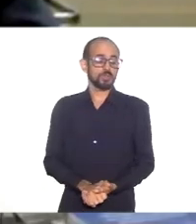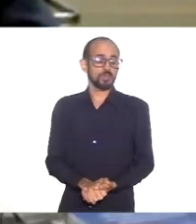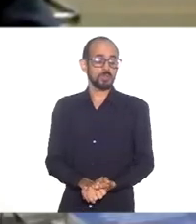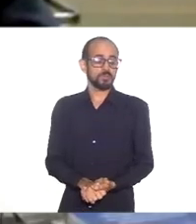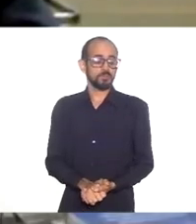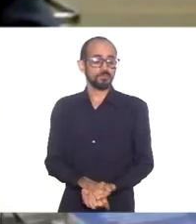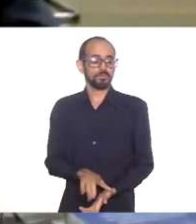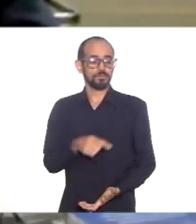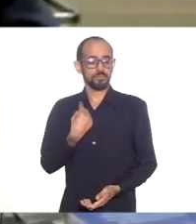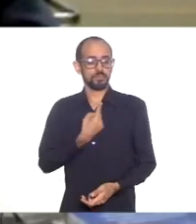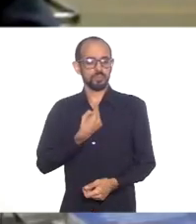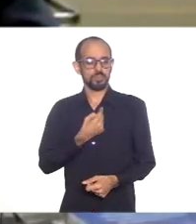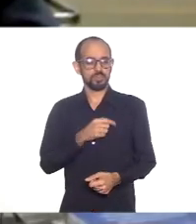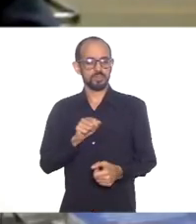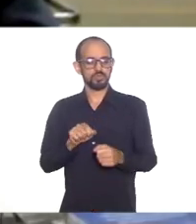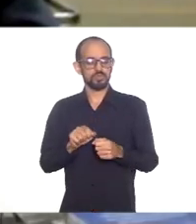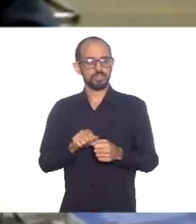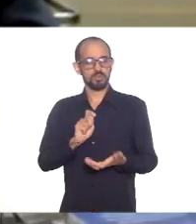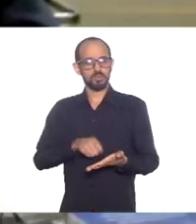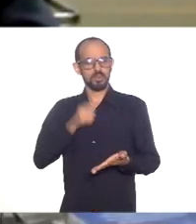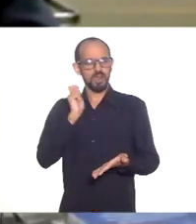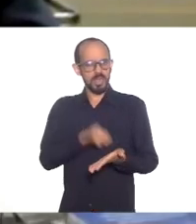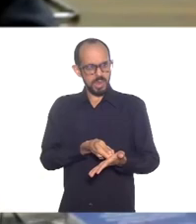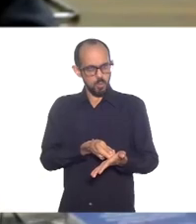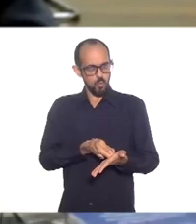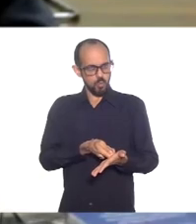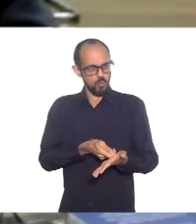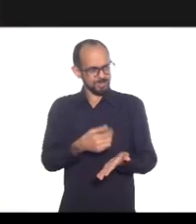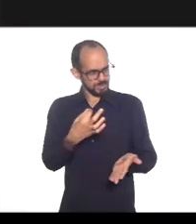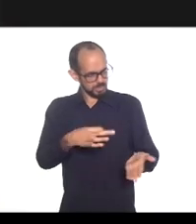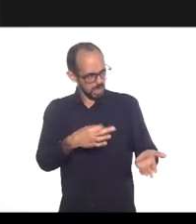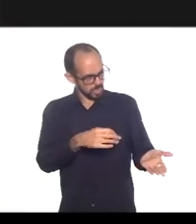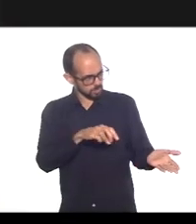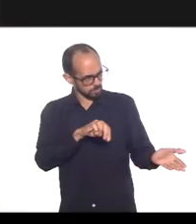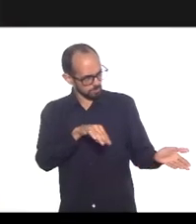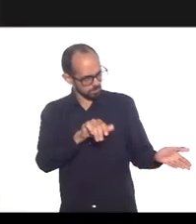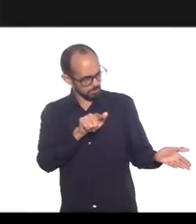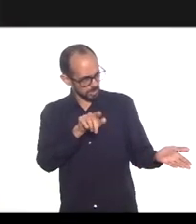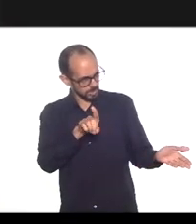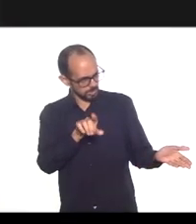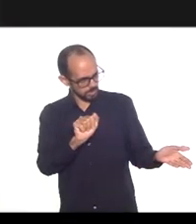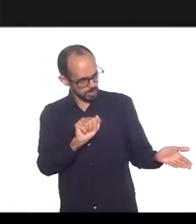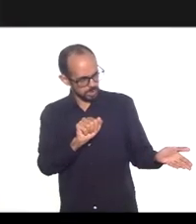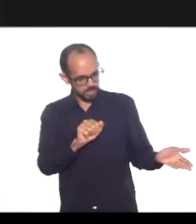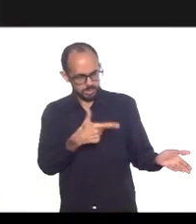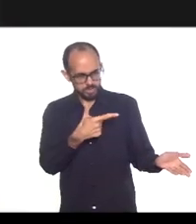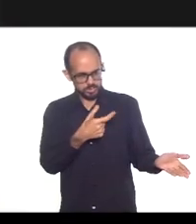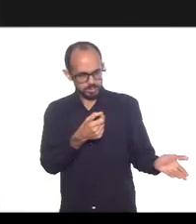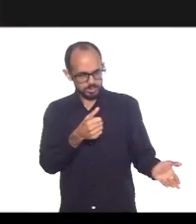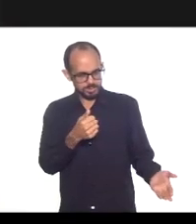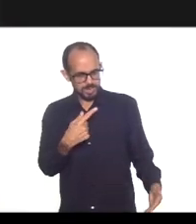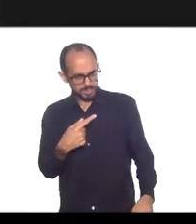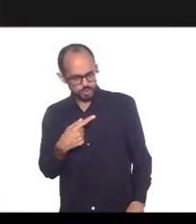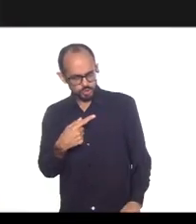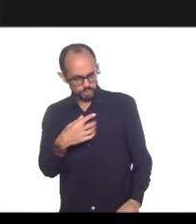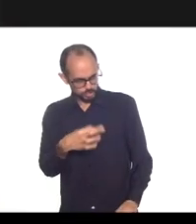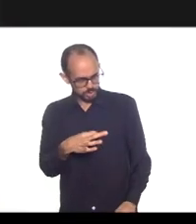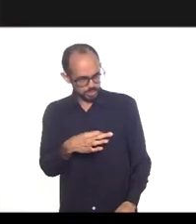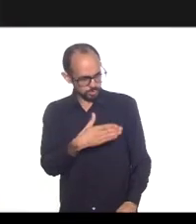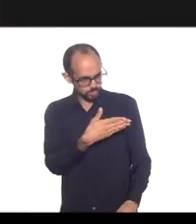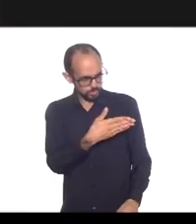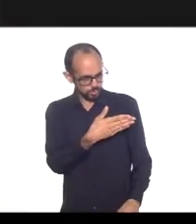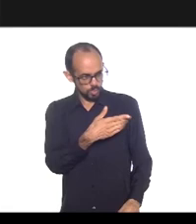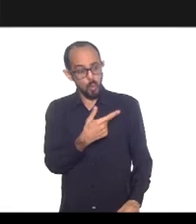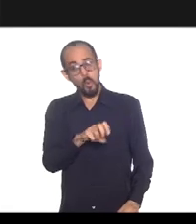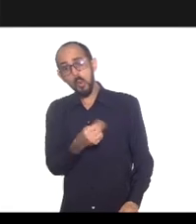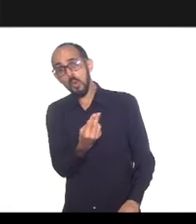A gente, os leilões foi 17, né, Magda? Foi setembro e outubro, né? Ou 16? Isso. Isso. A retomada